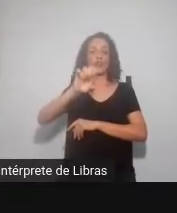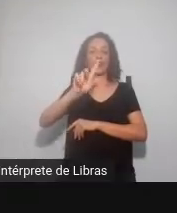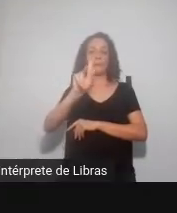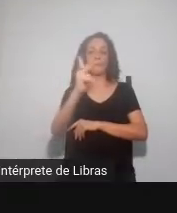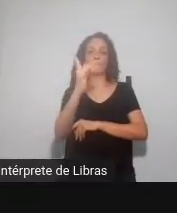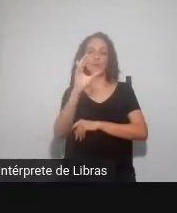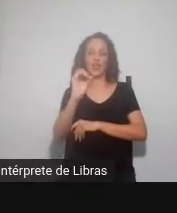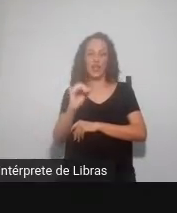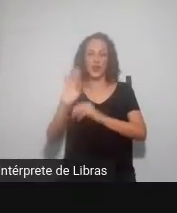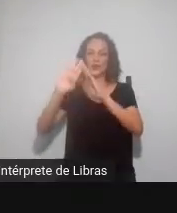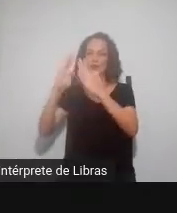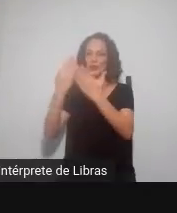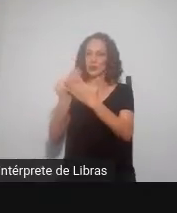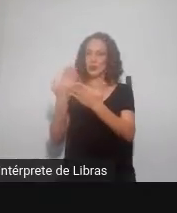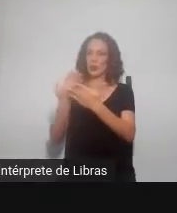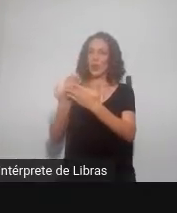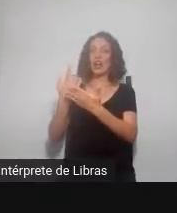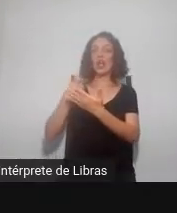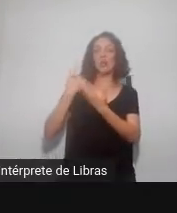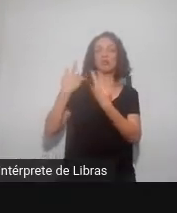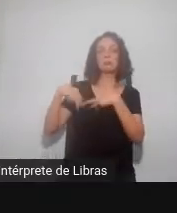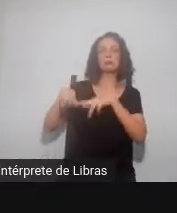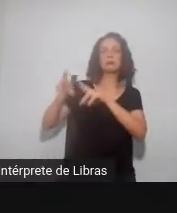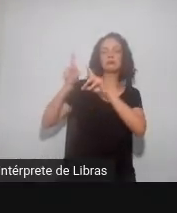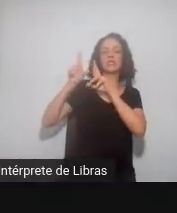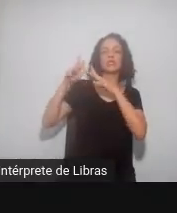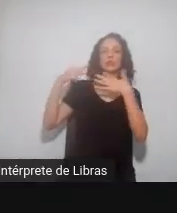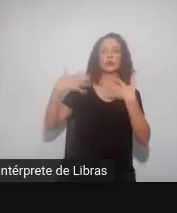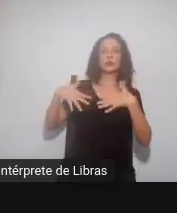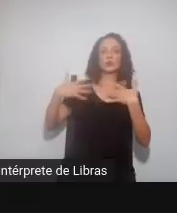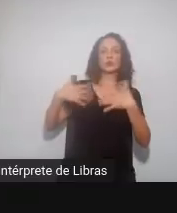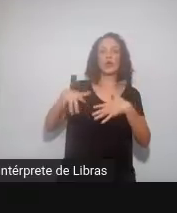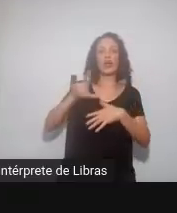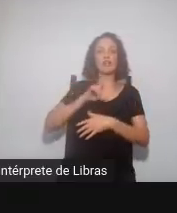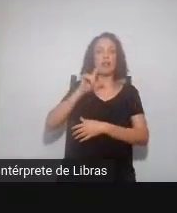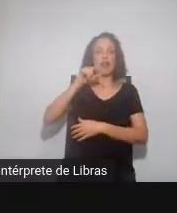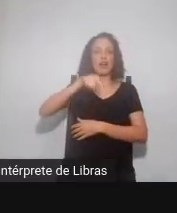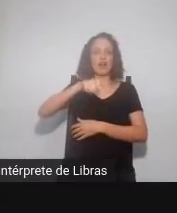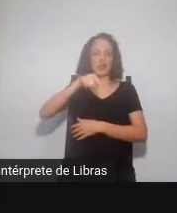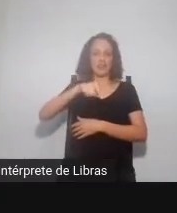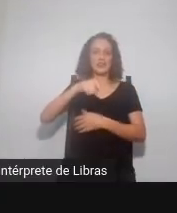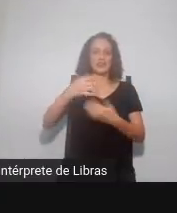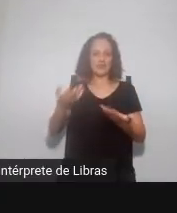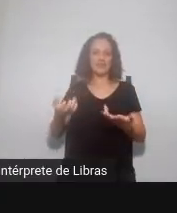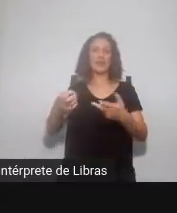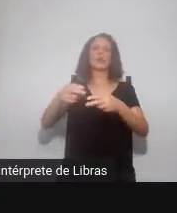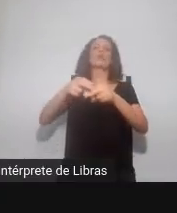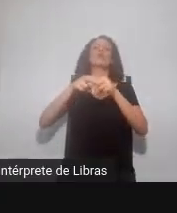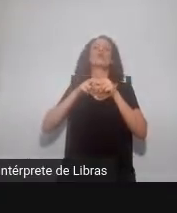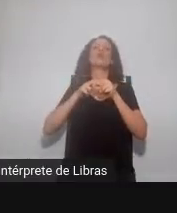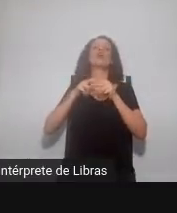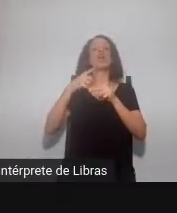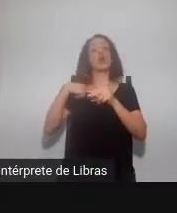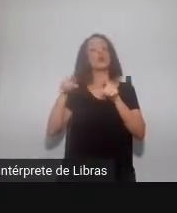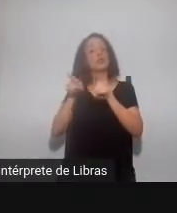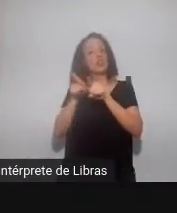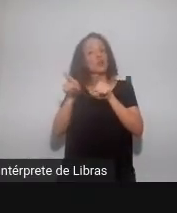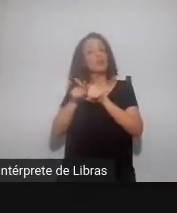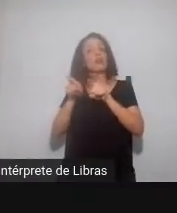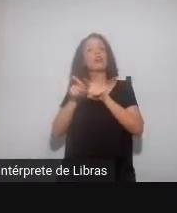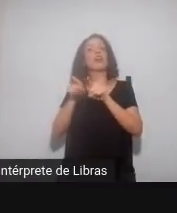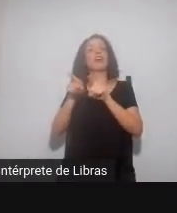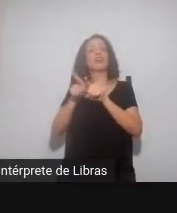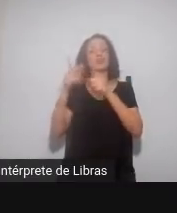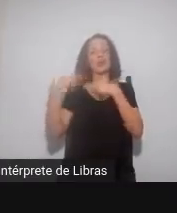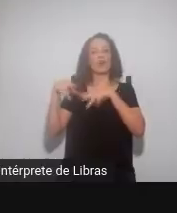pela coordenação da pedagogia, mas também pela coordenação da educação infantil do Balão. Tudo que eu